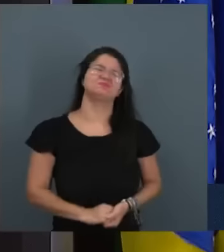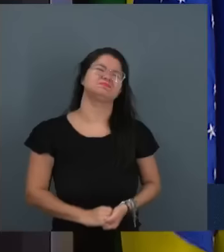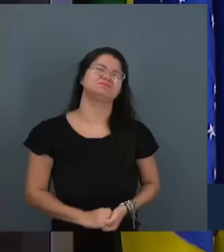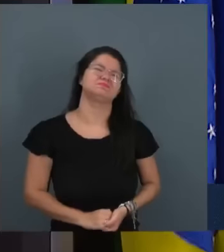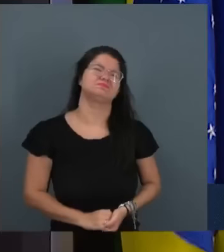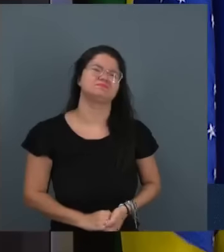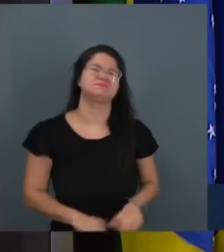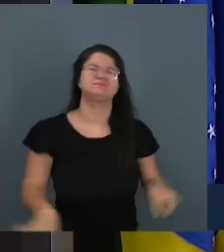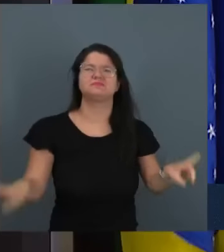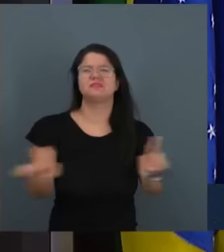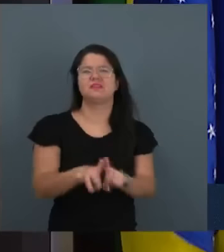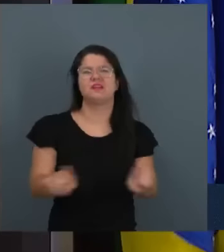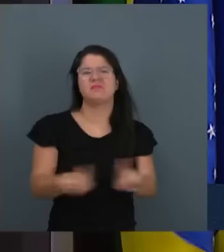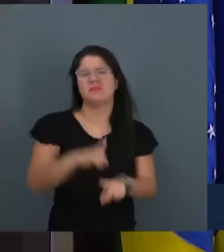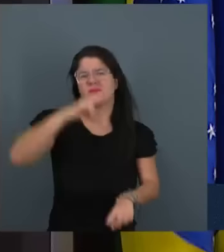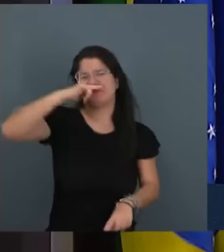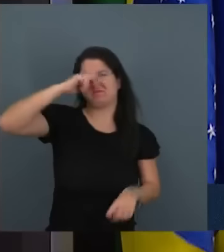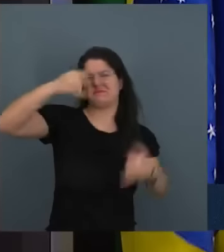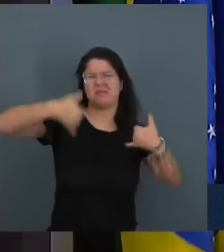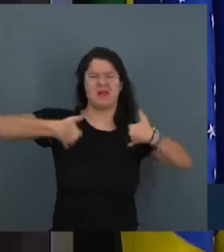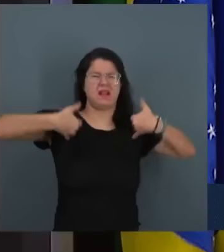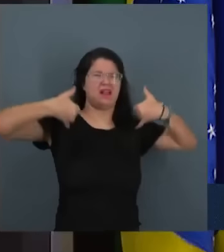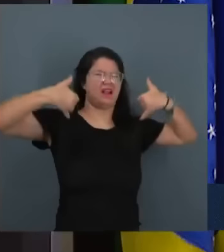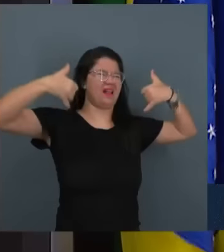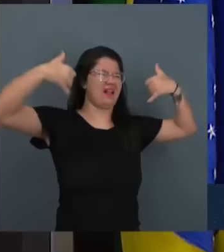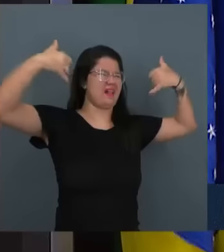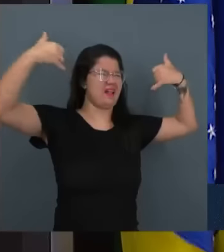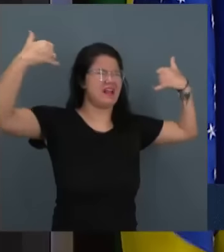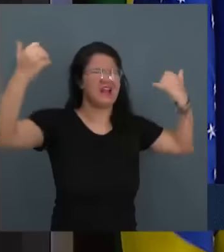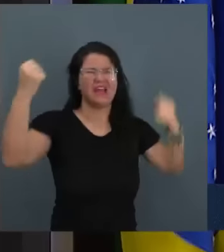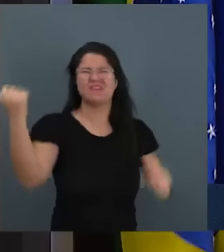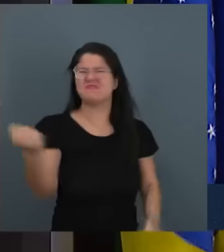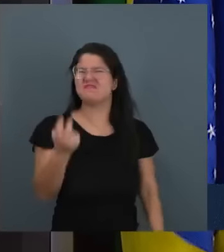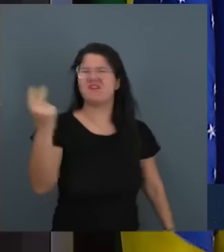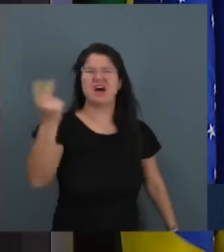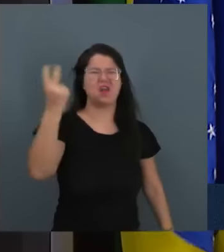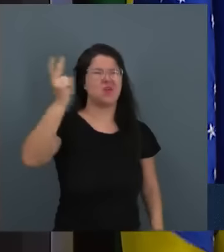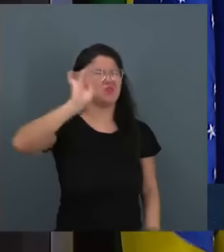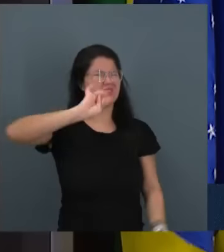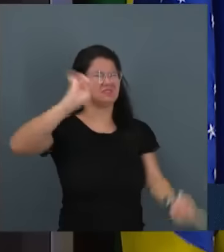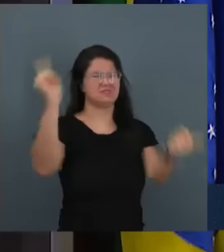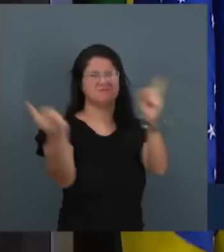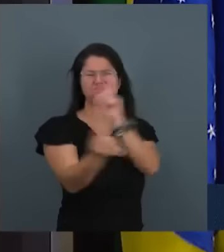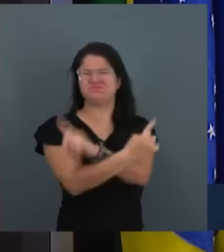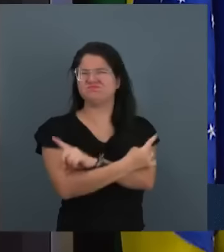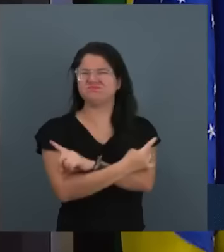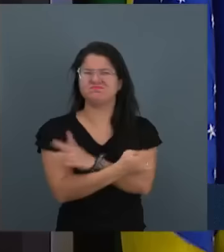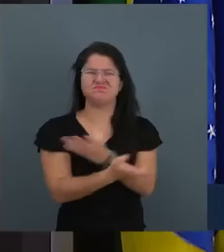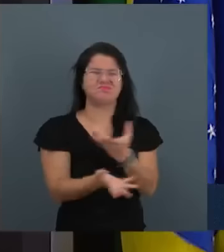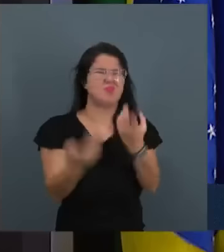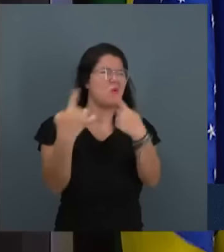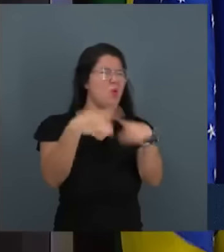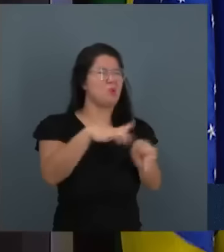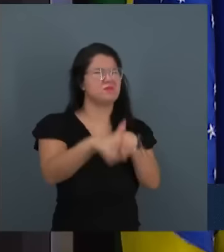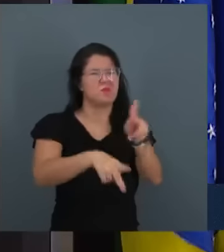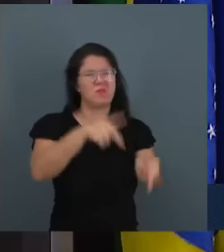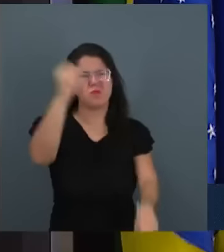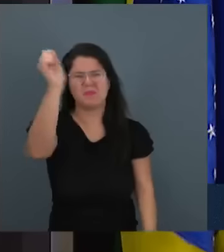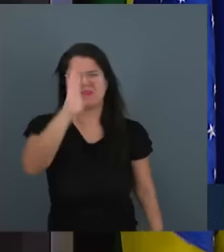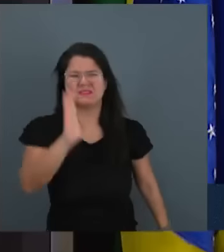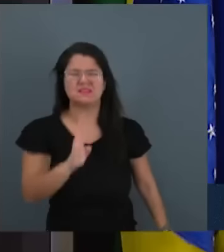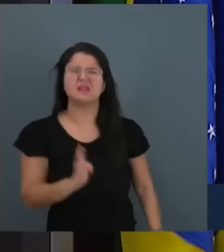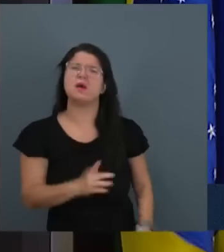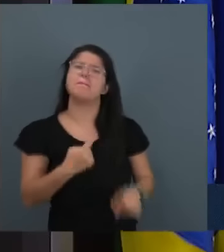Vem preponderando a vaidade exacerbada. São valores completamente invertidos que desrespeitam os brasileiros, que em sua